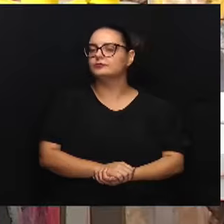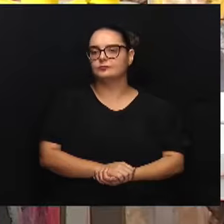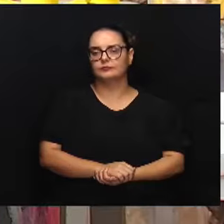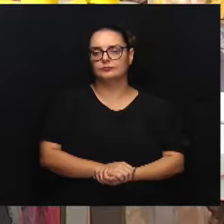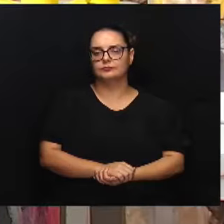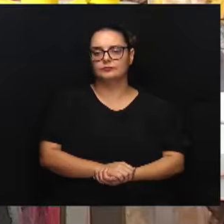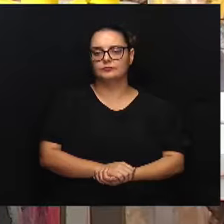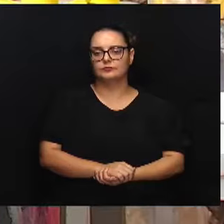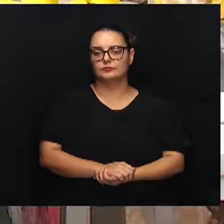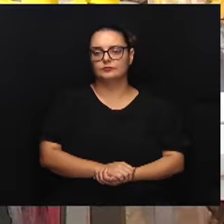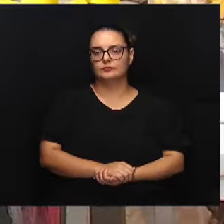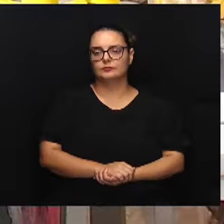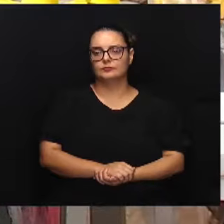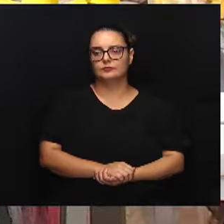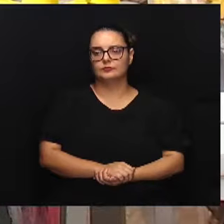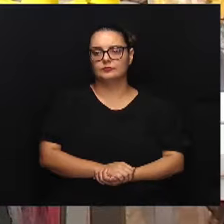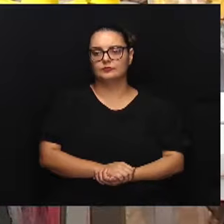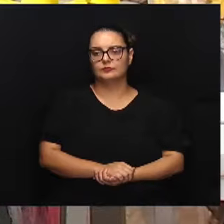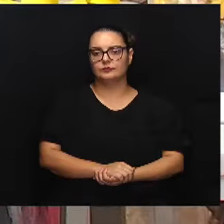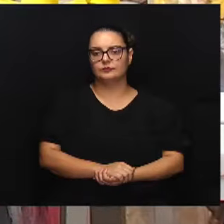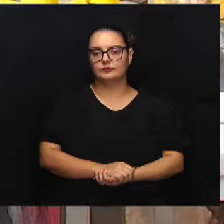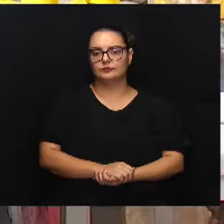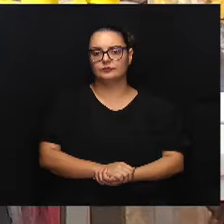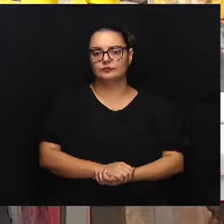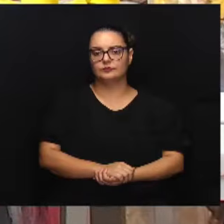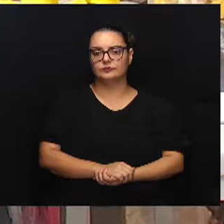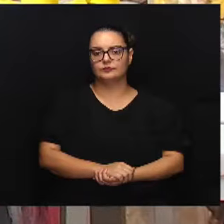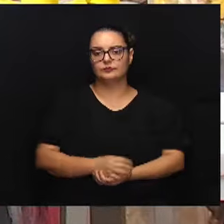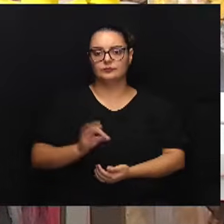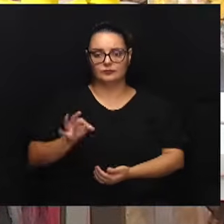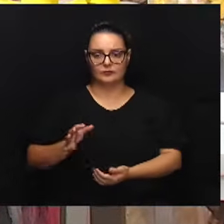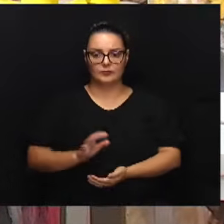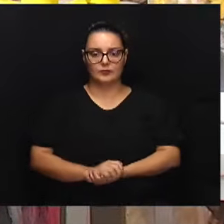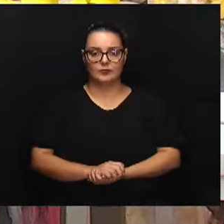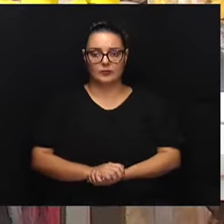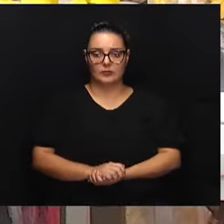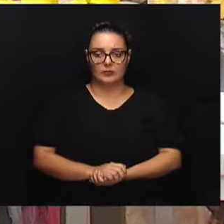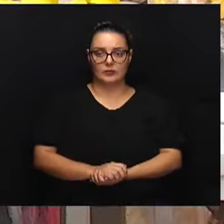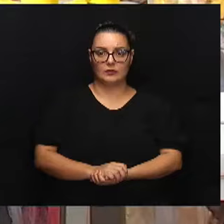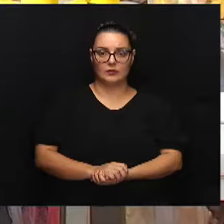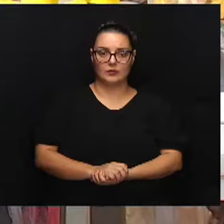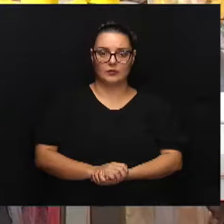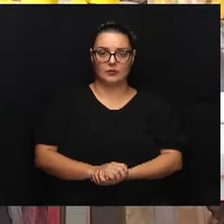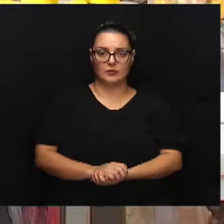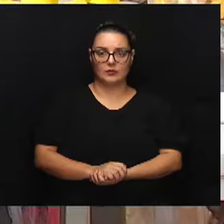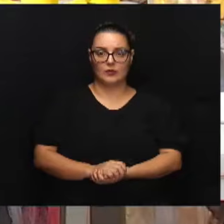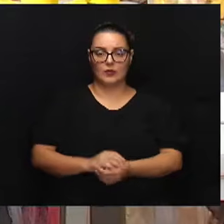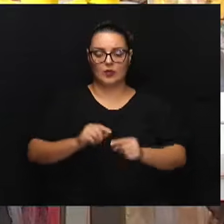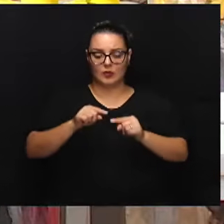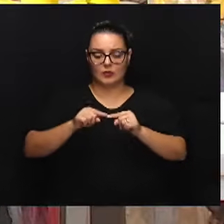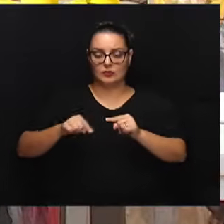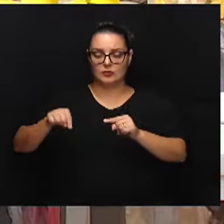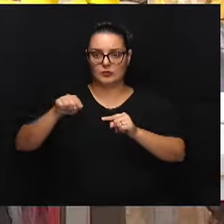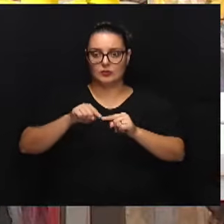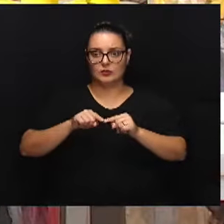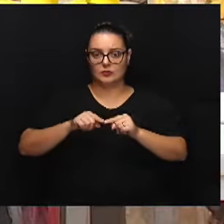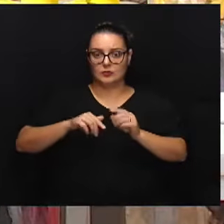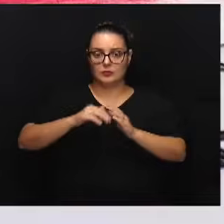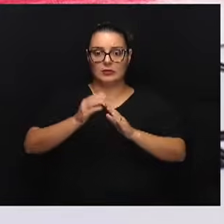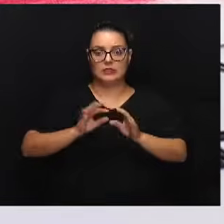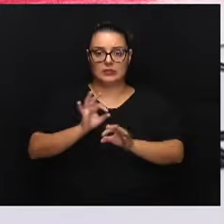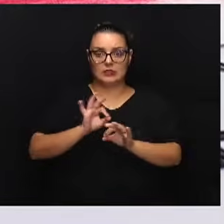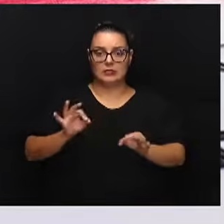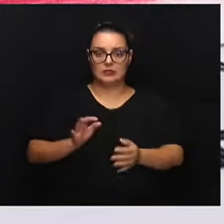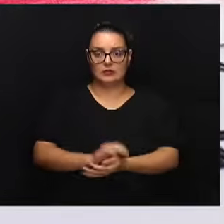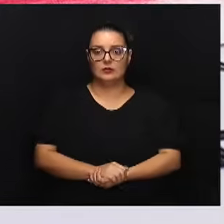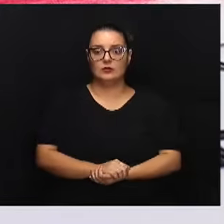Certo? Tem esse branco aqui, que sobrou, né? Como a gente pintar tudo, não deixa nada em branco.